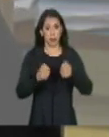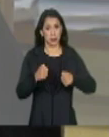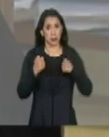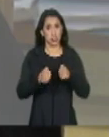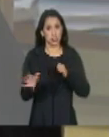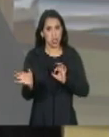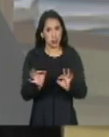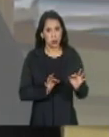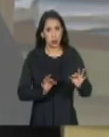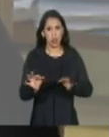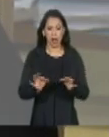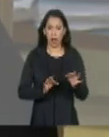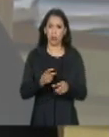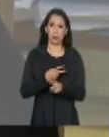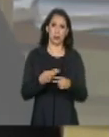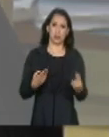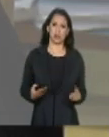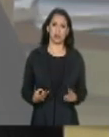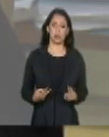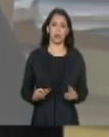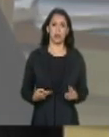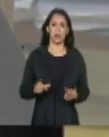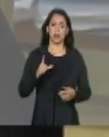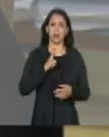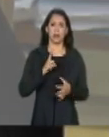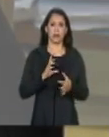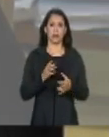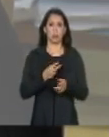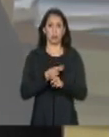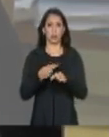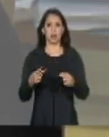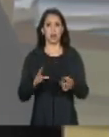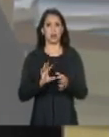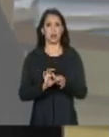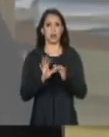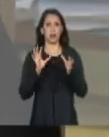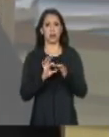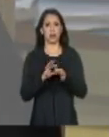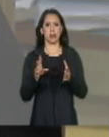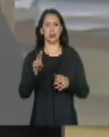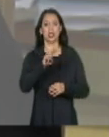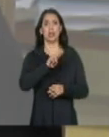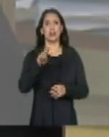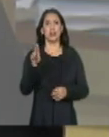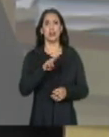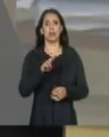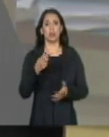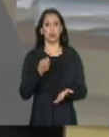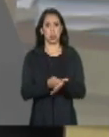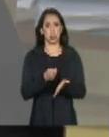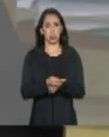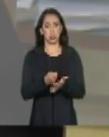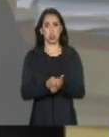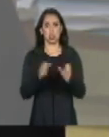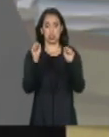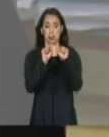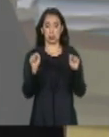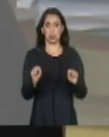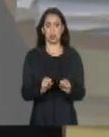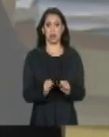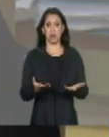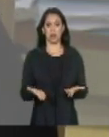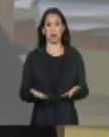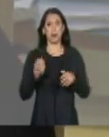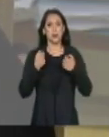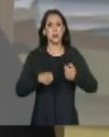arrumar as coisas. Algumas concessões que foram feitas, em nome, inclusive, da rigidez do sistema, da celeridade,